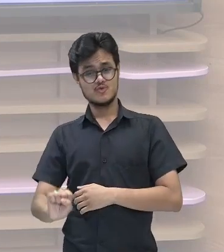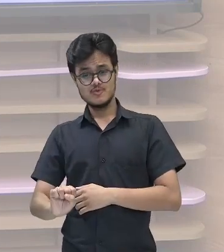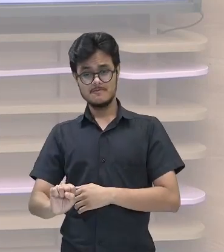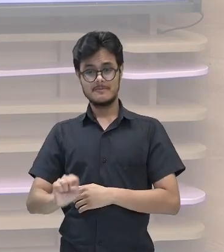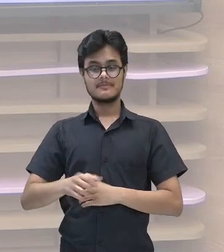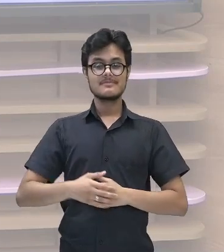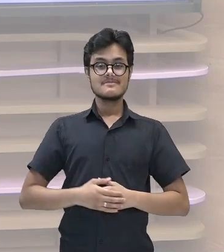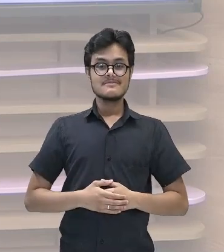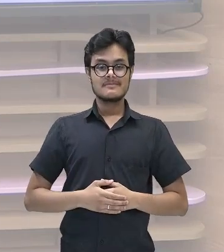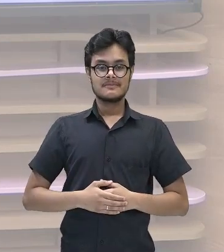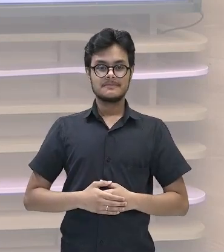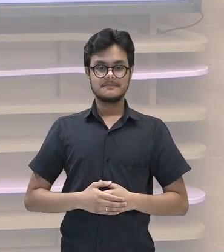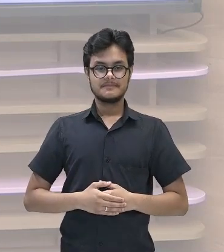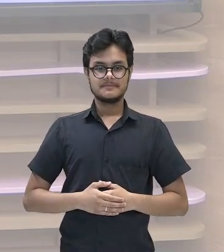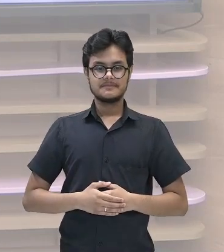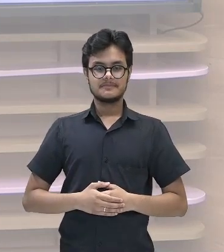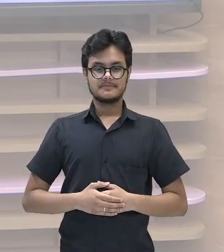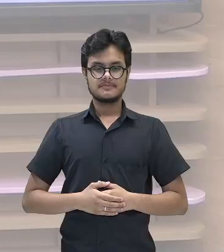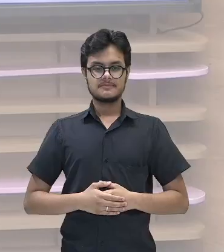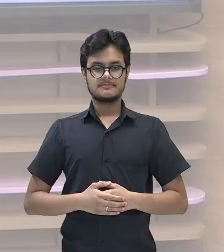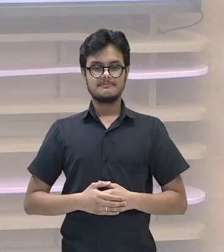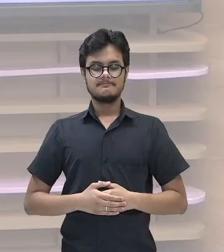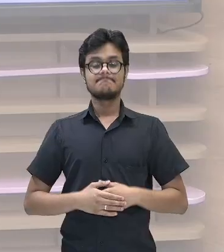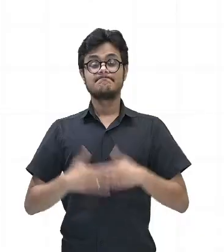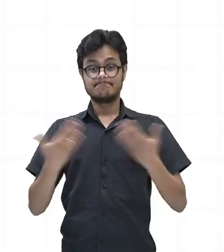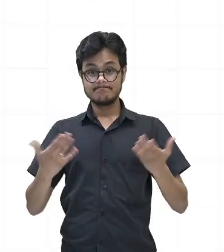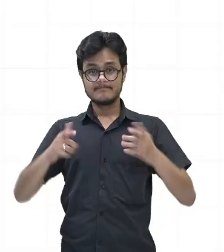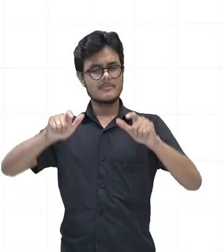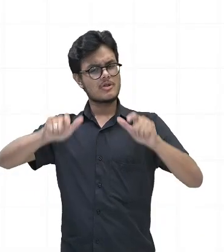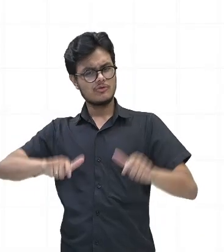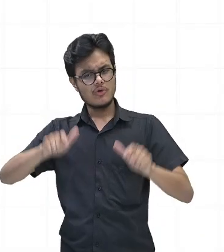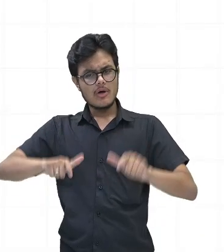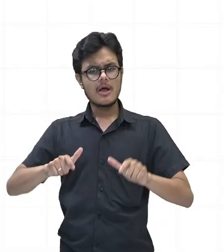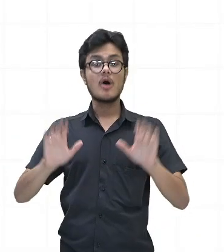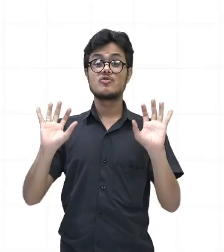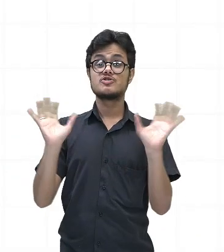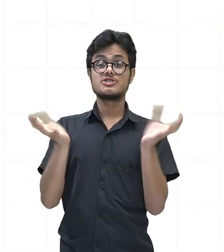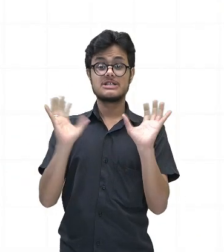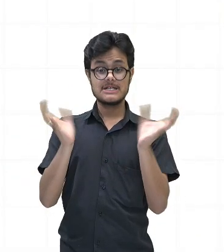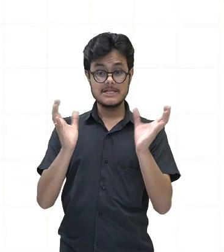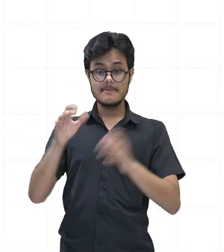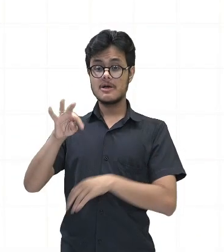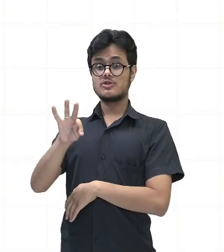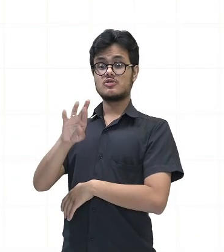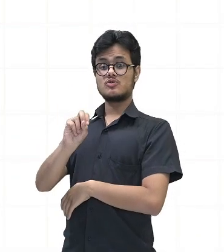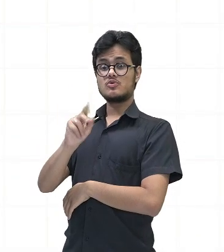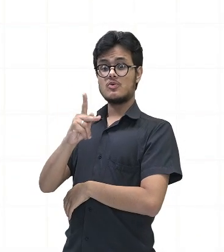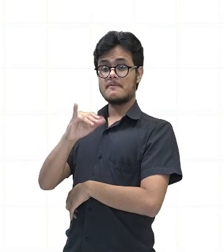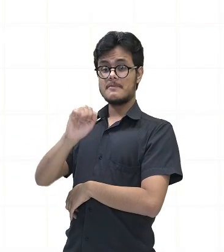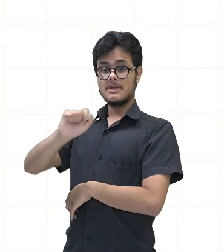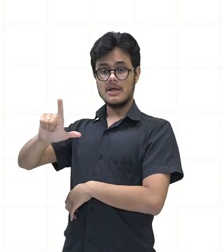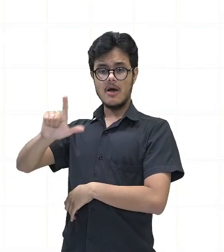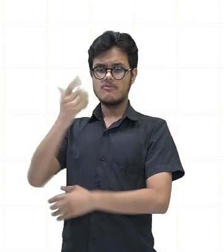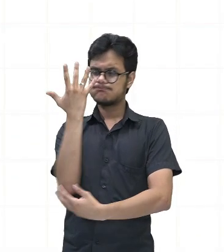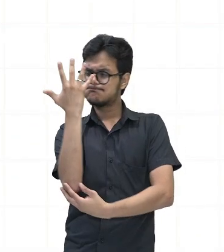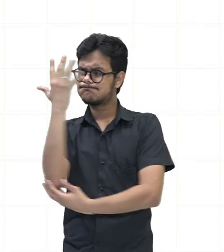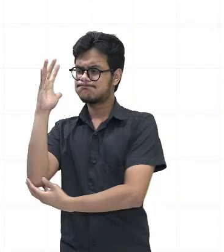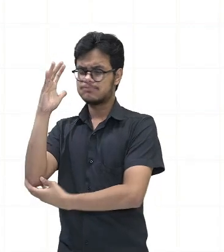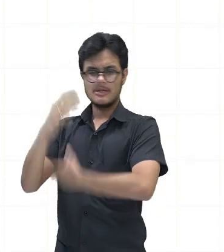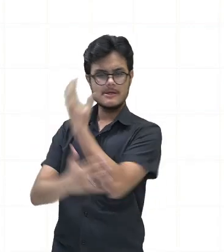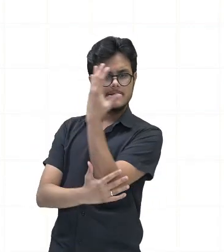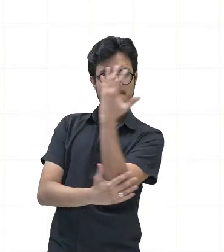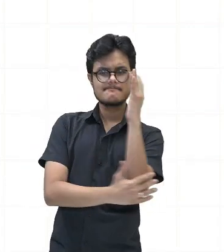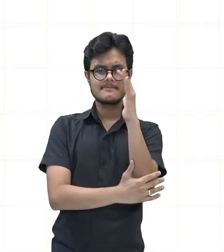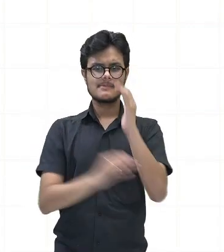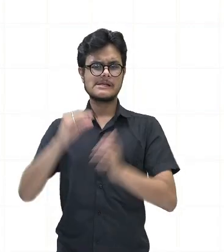né? Está na zona intertropical, né? Que essa zona